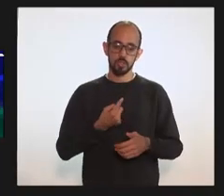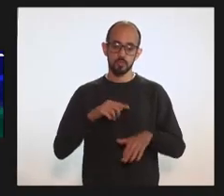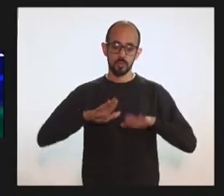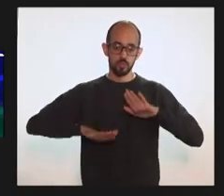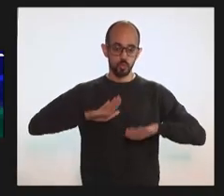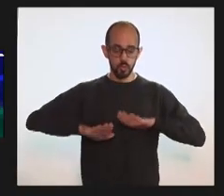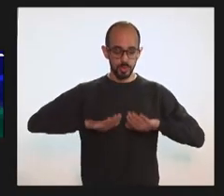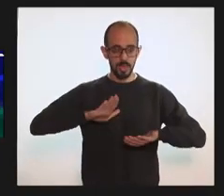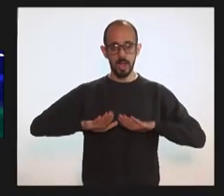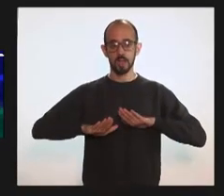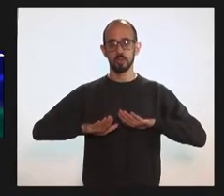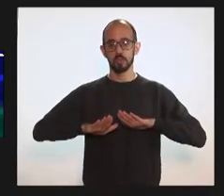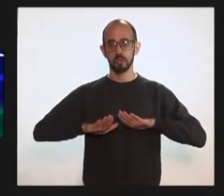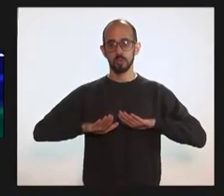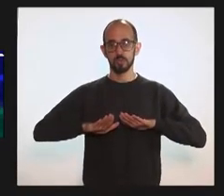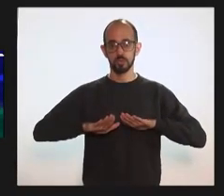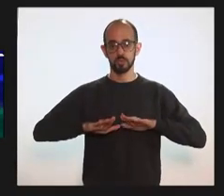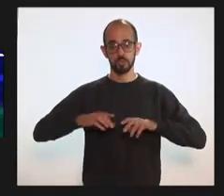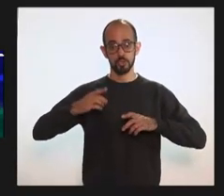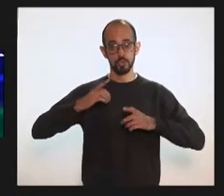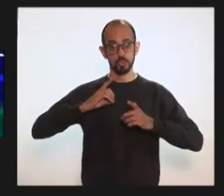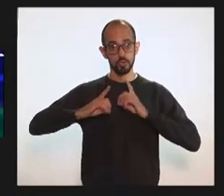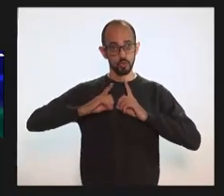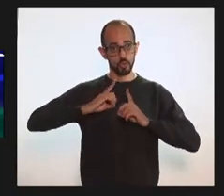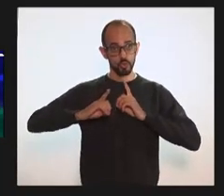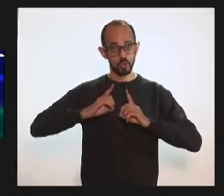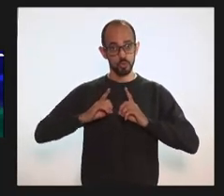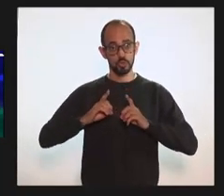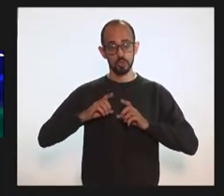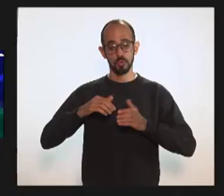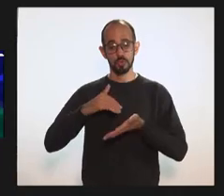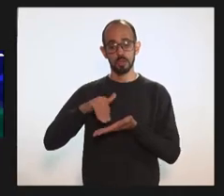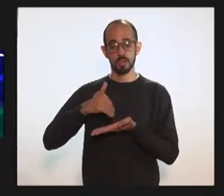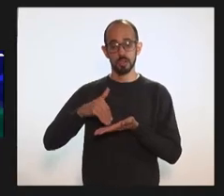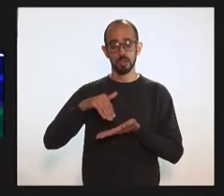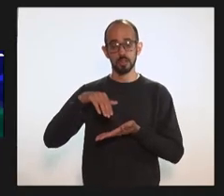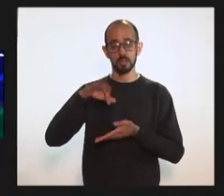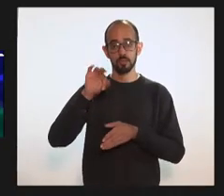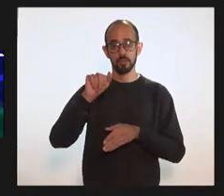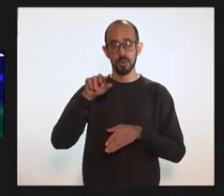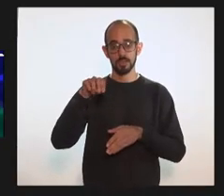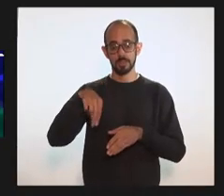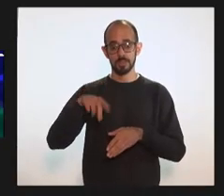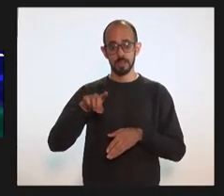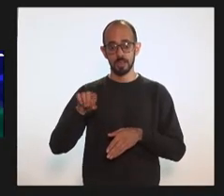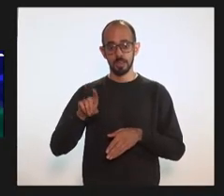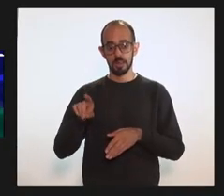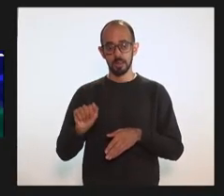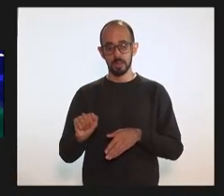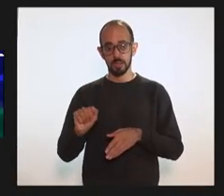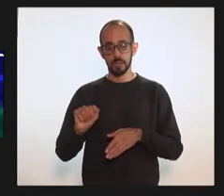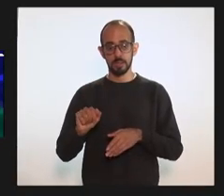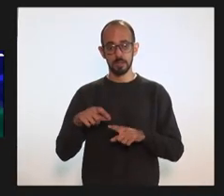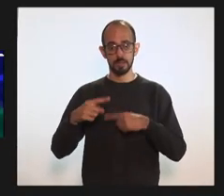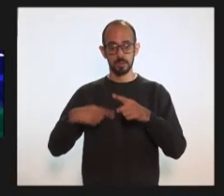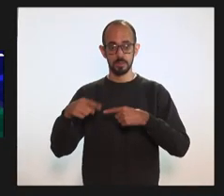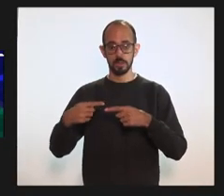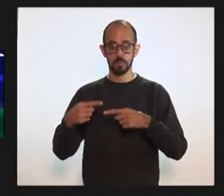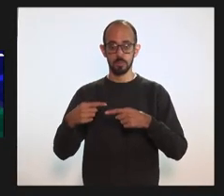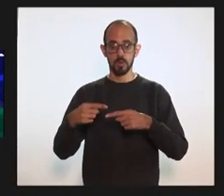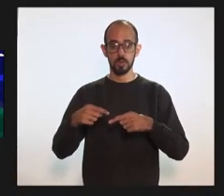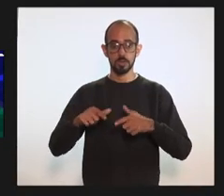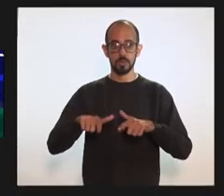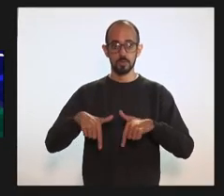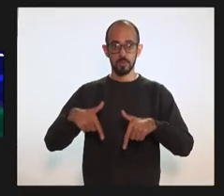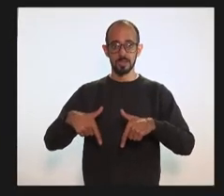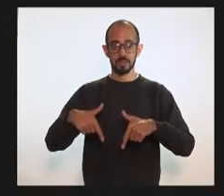cautela, o zelo de discutir com a Secretaria de Fazenda o texto depois foi um ato de vários